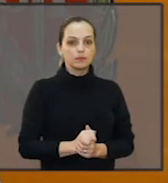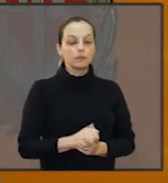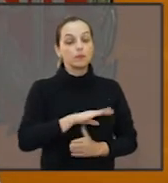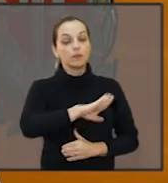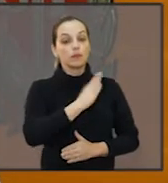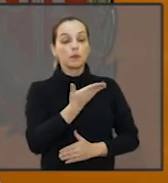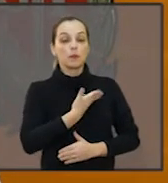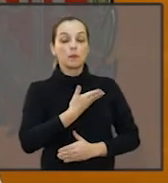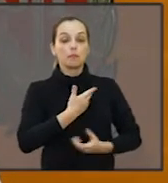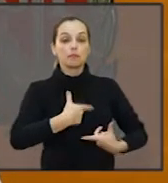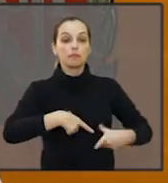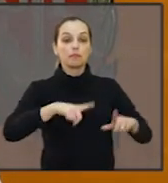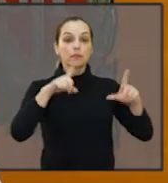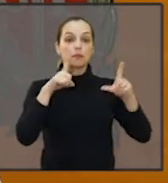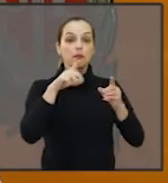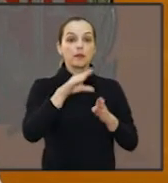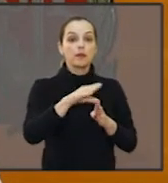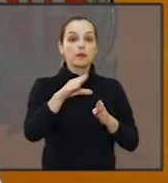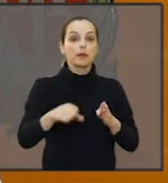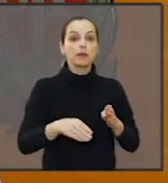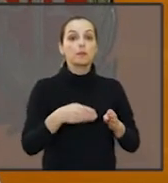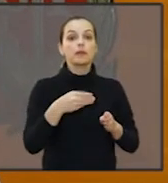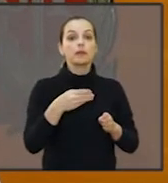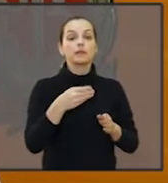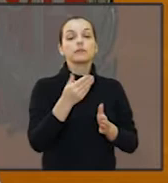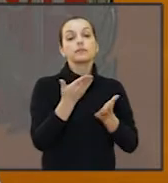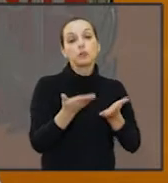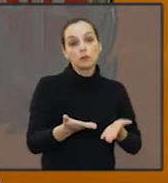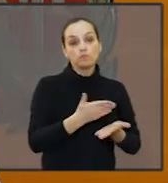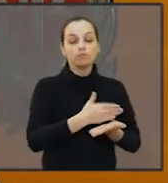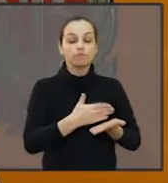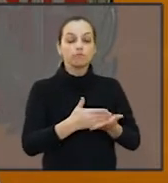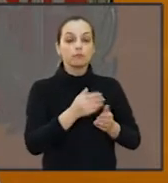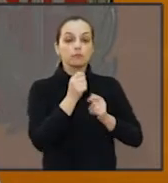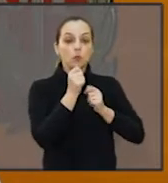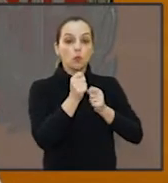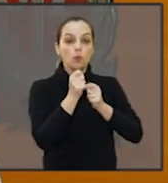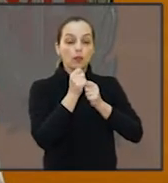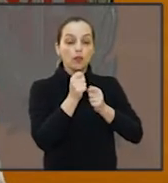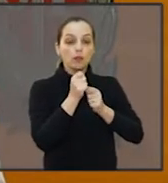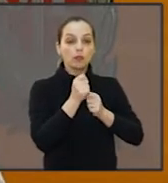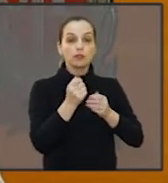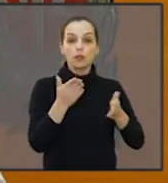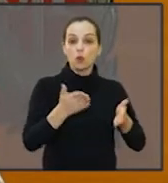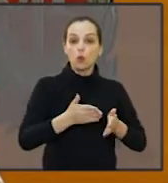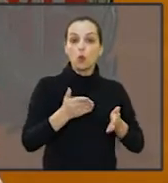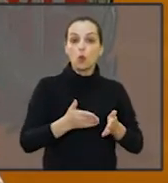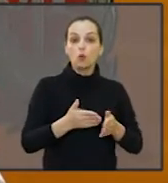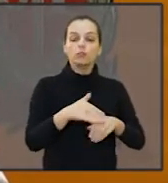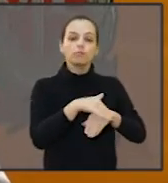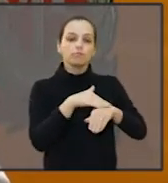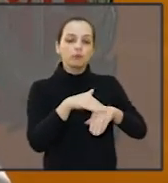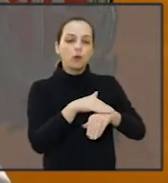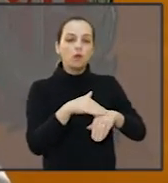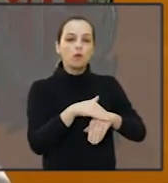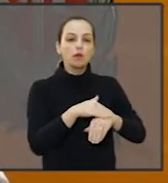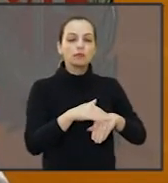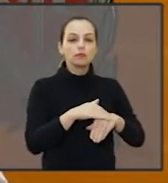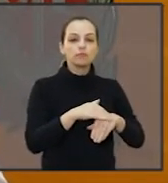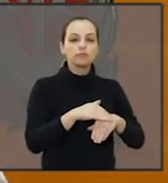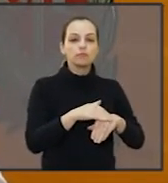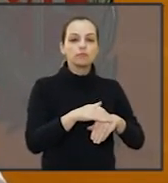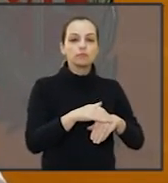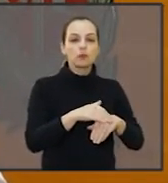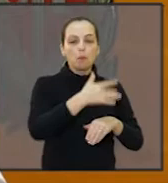Olá, amigos da TV Câmara, estamos começando mais um programa Entrevistas. Um programa que conversa com